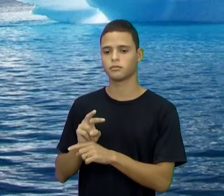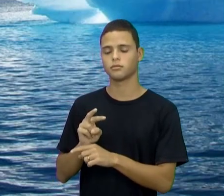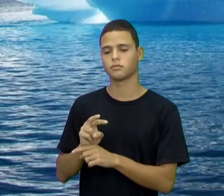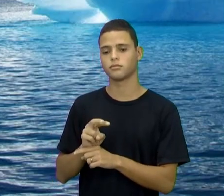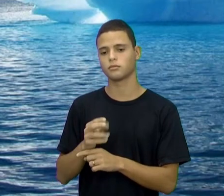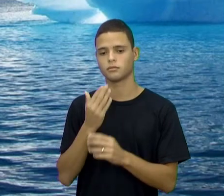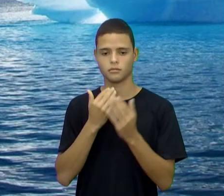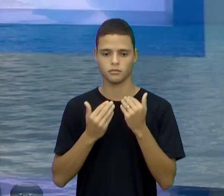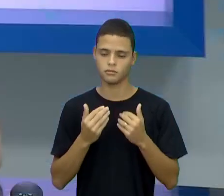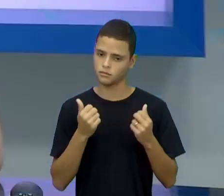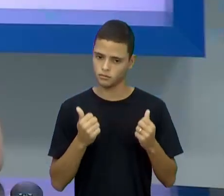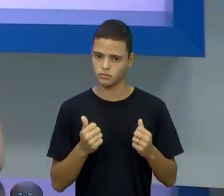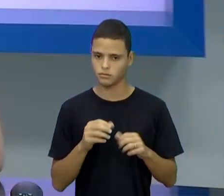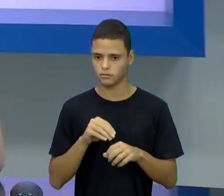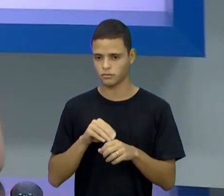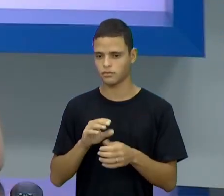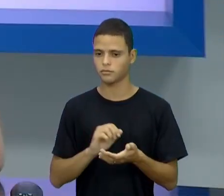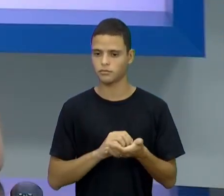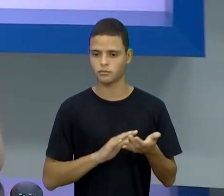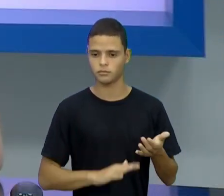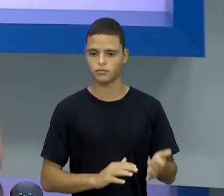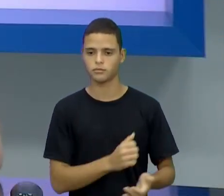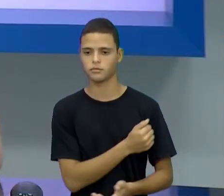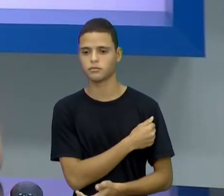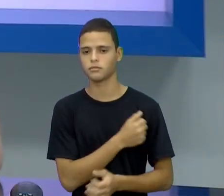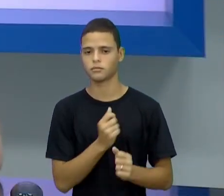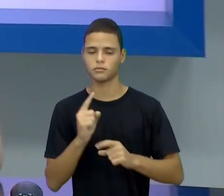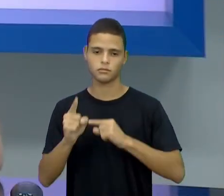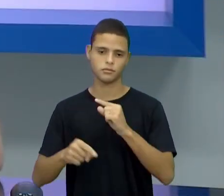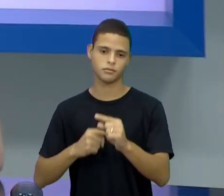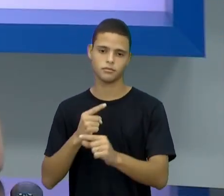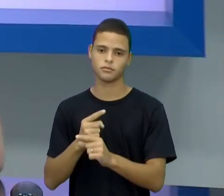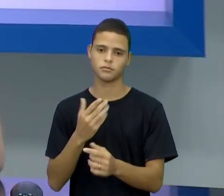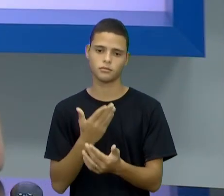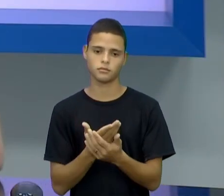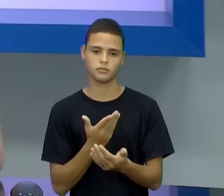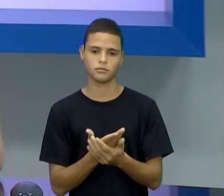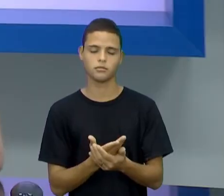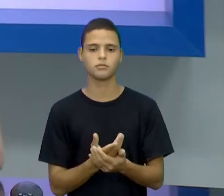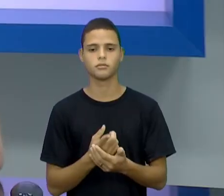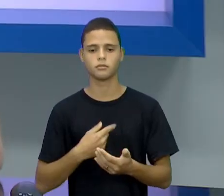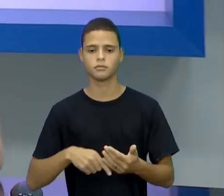Então tá aí as orientações como sugestão para vocês. E aí na próxima aula